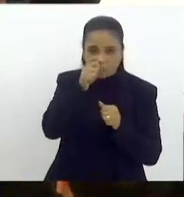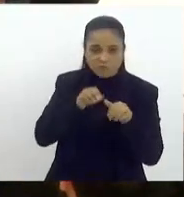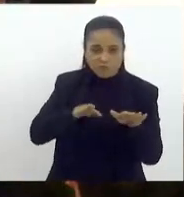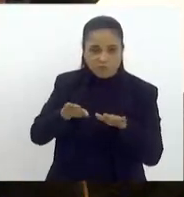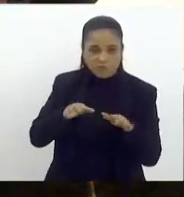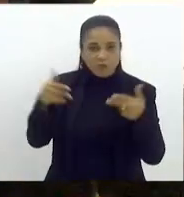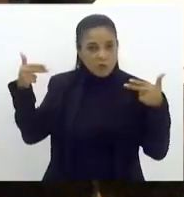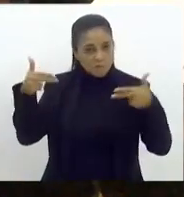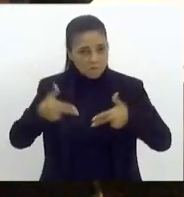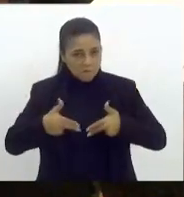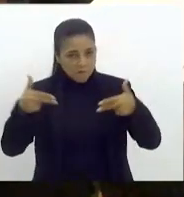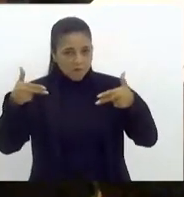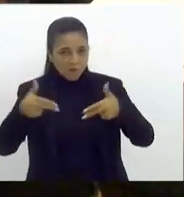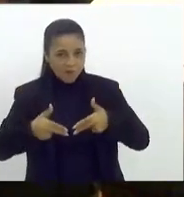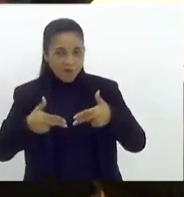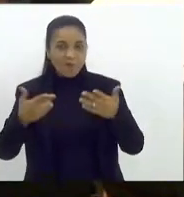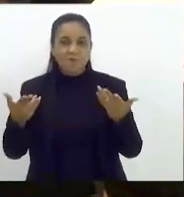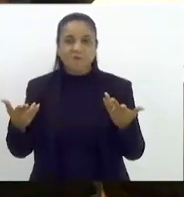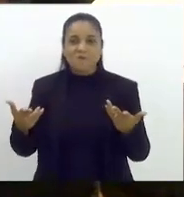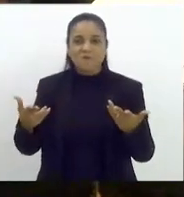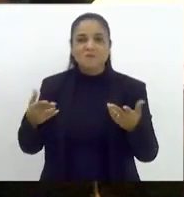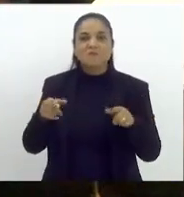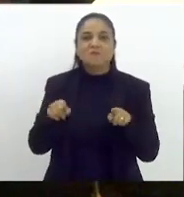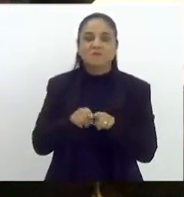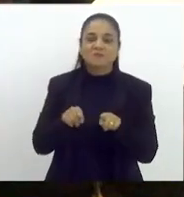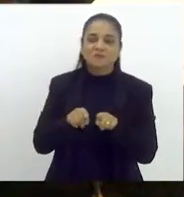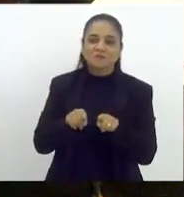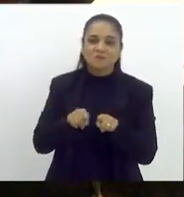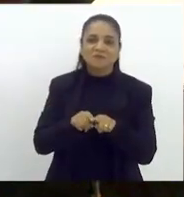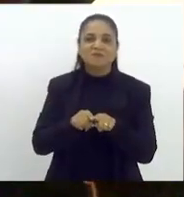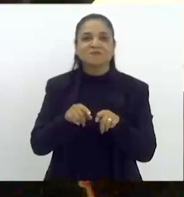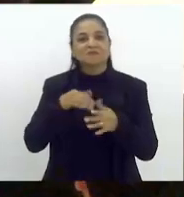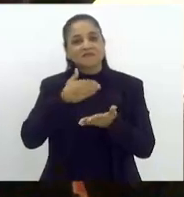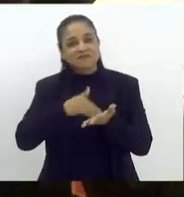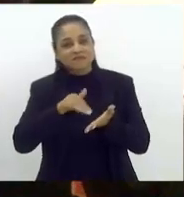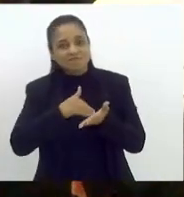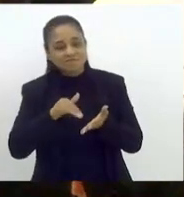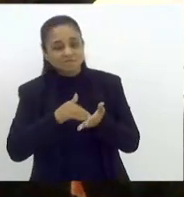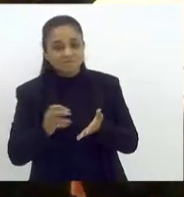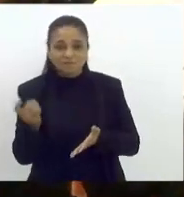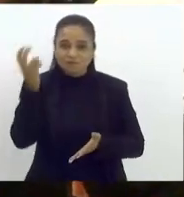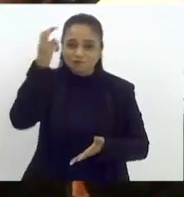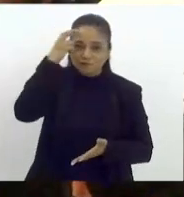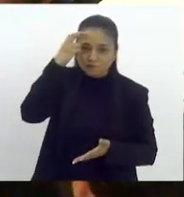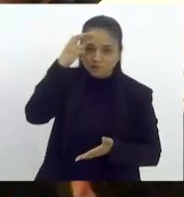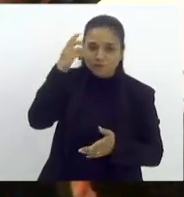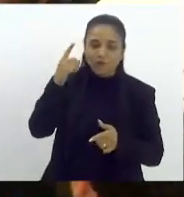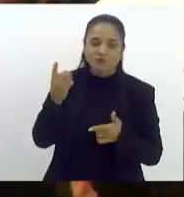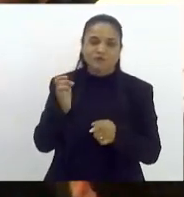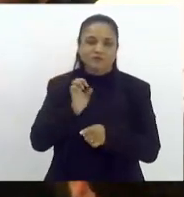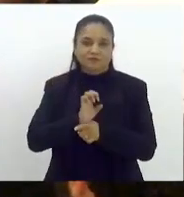hip hop e o lançamento dessa frente então Júlia pela Secretaria Estadual de Cultura